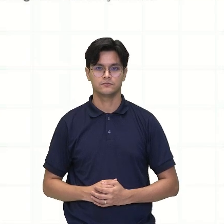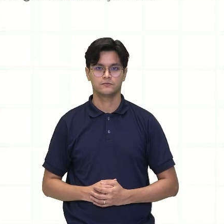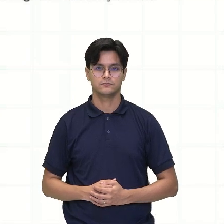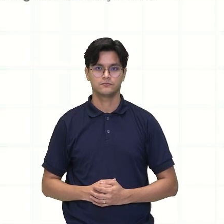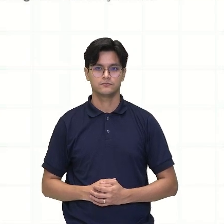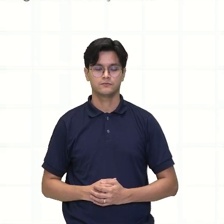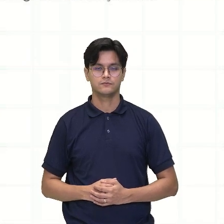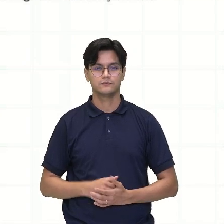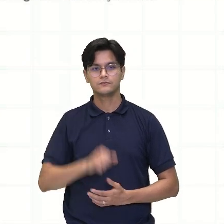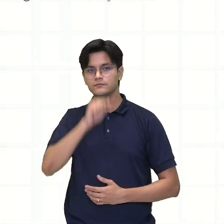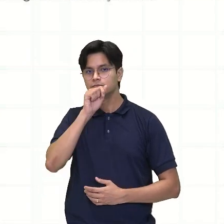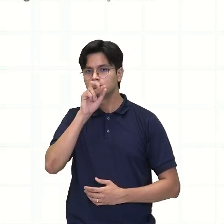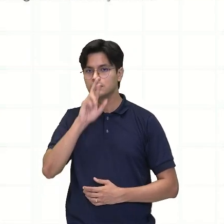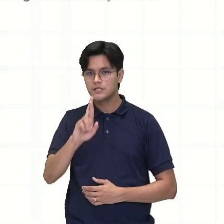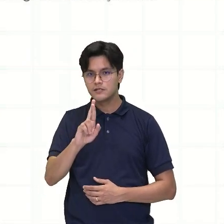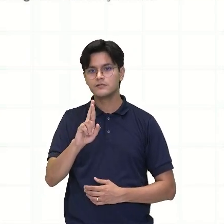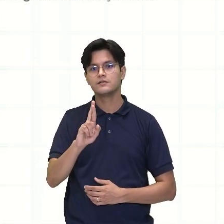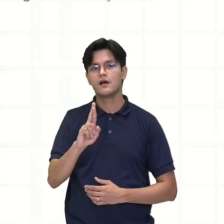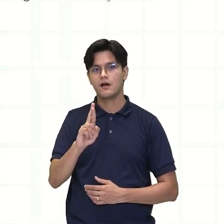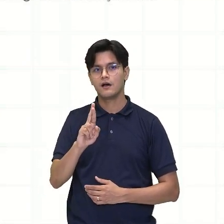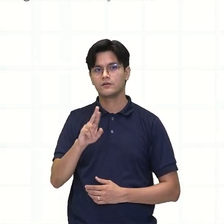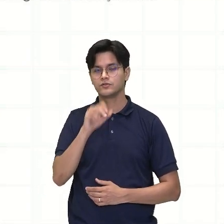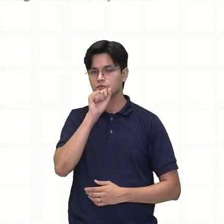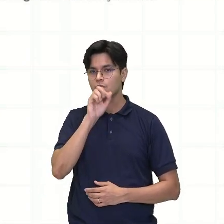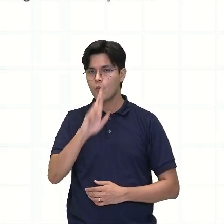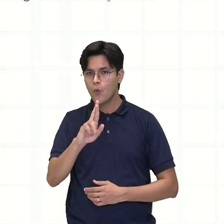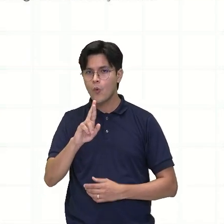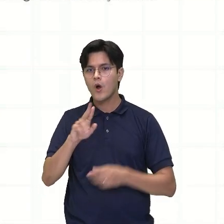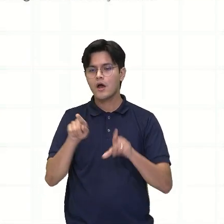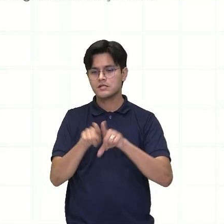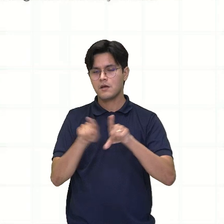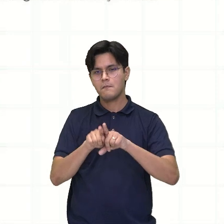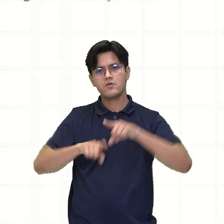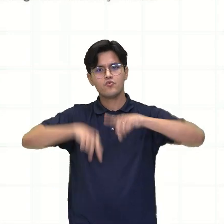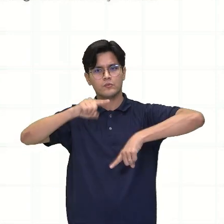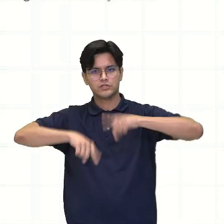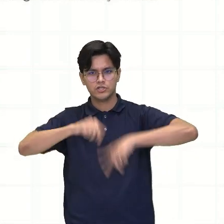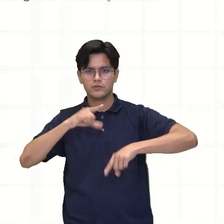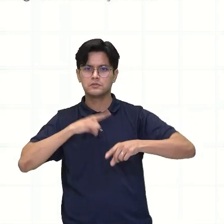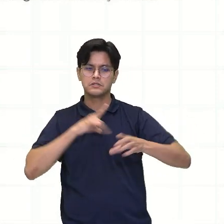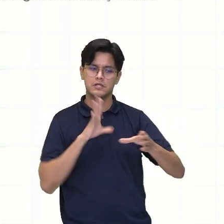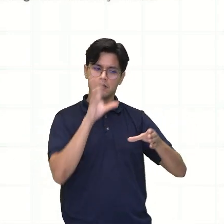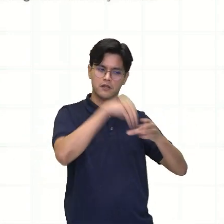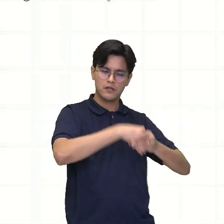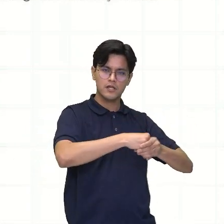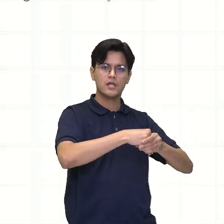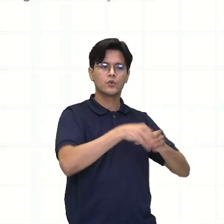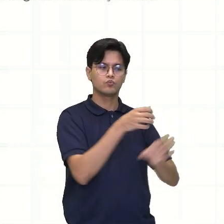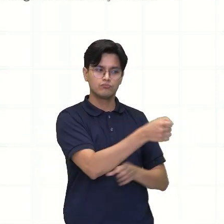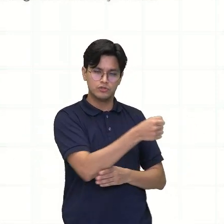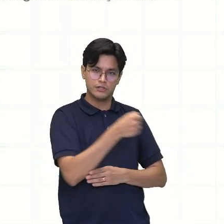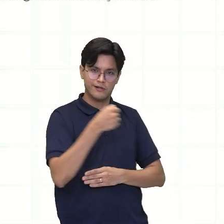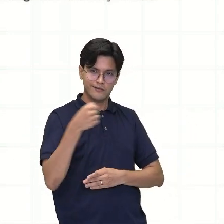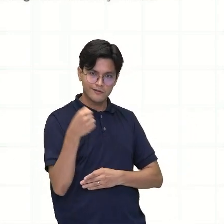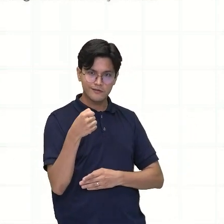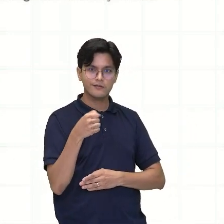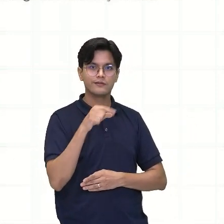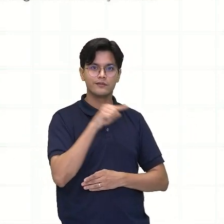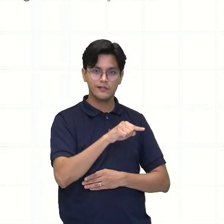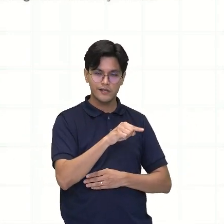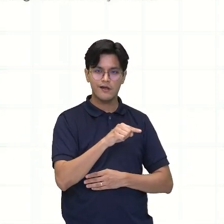E o ar e os objetos dentro da geladeira cedem calor, que se movimentam, né, para a